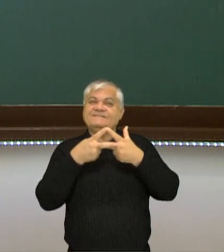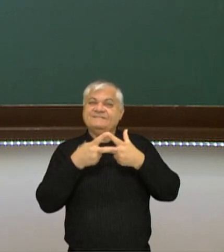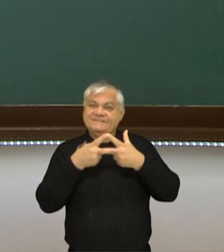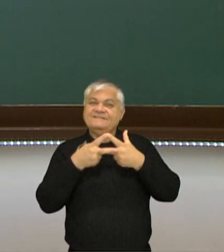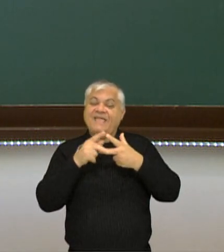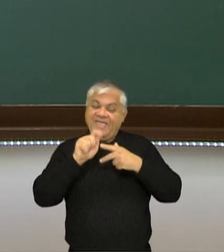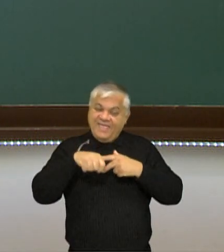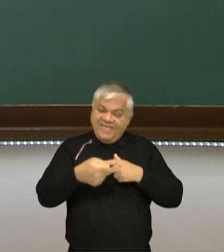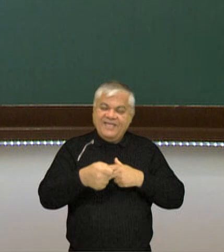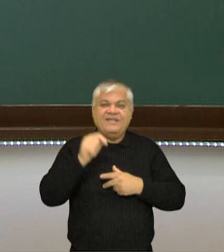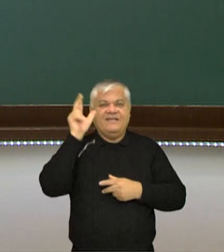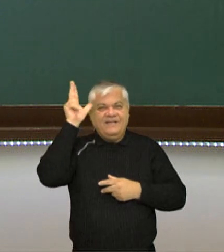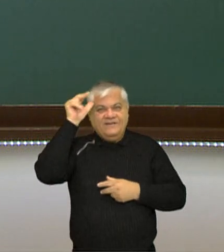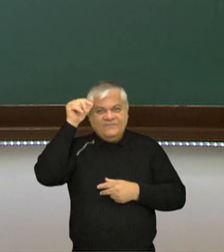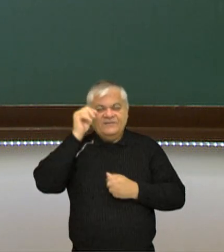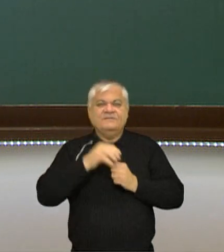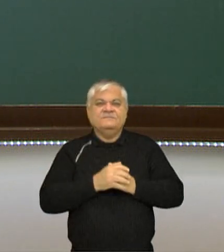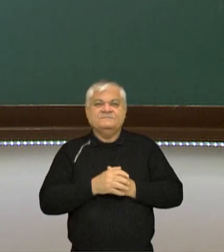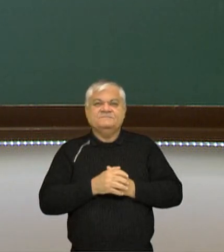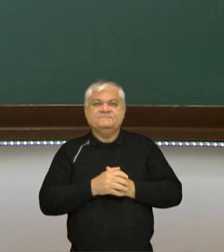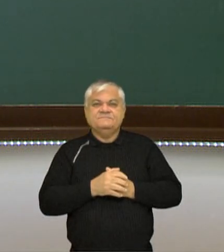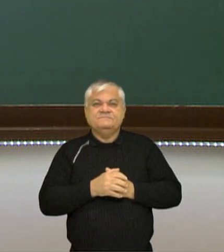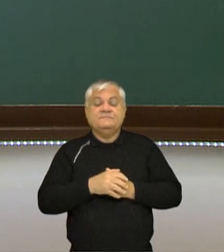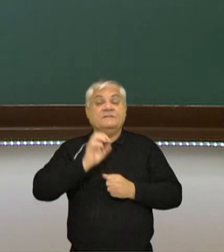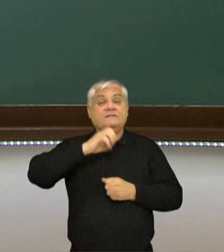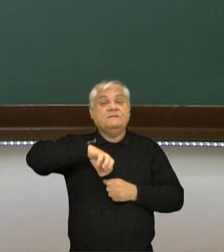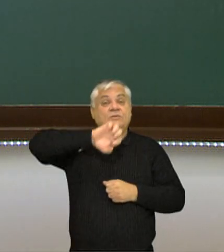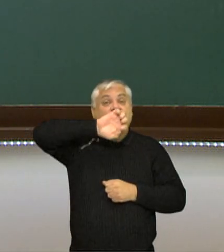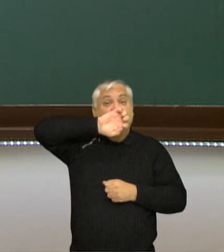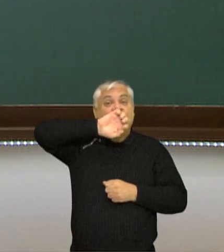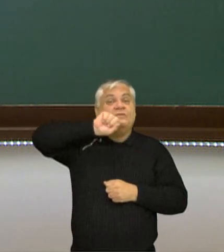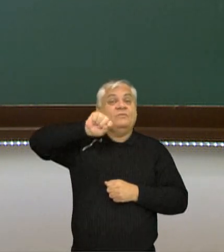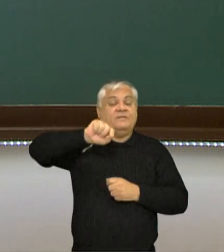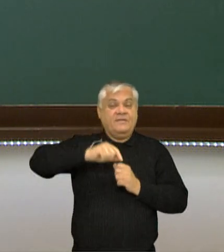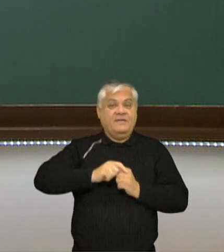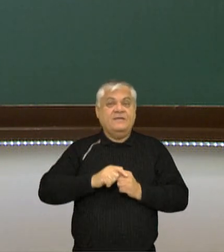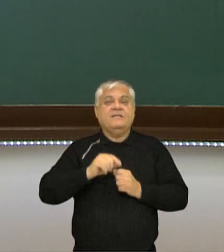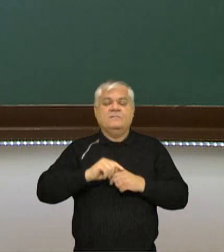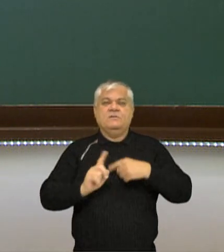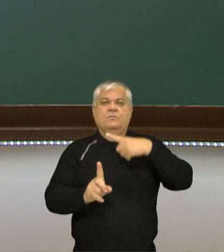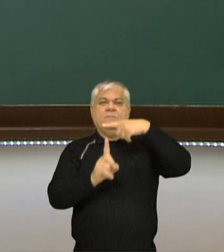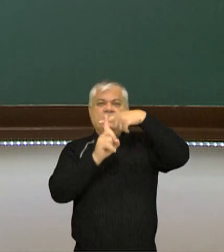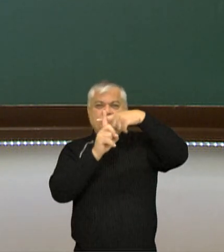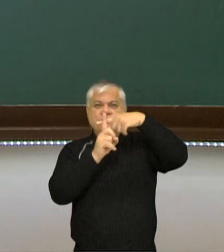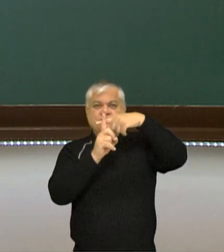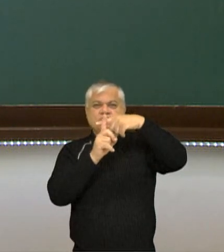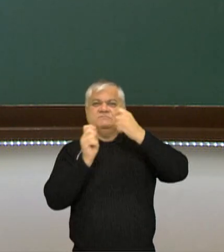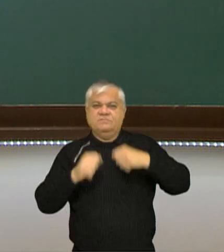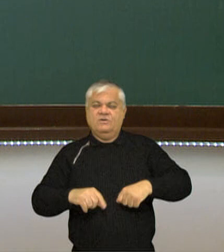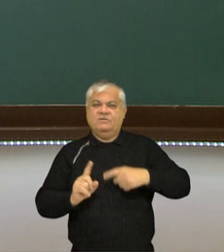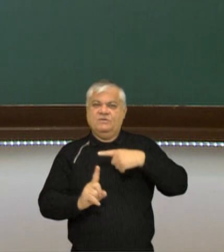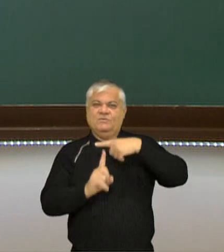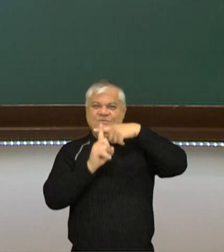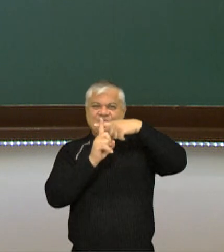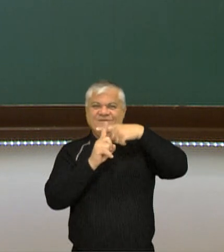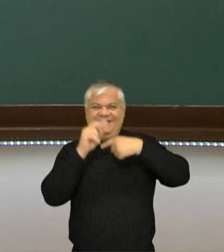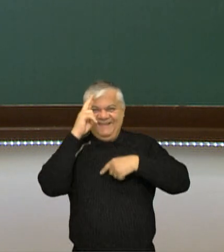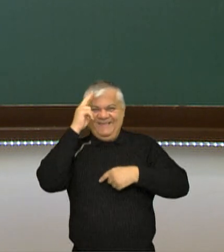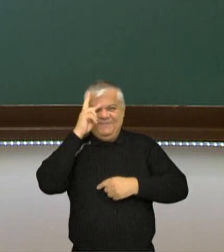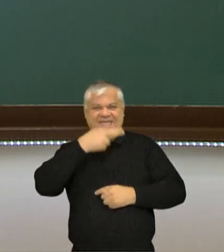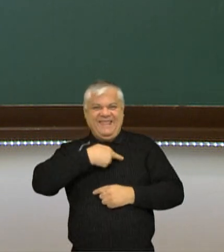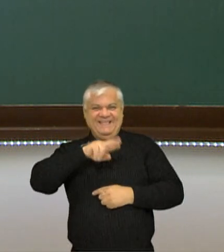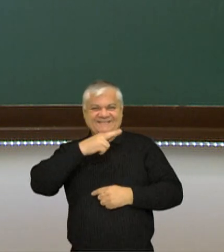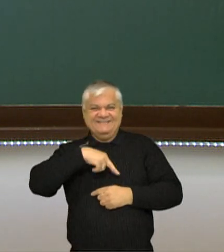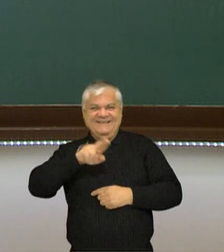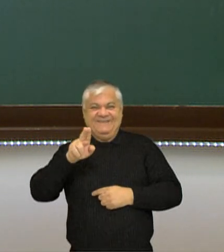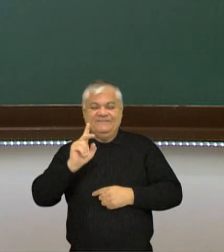do triângulo é o cavalo. O bispo, você pode fazer uma cruz. Lembra que o bispo lembra a gente da igreja,